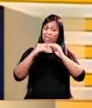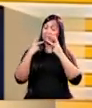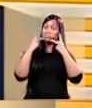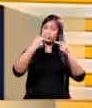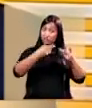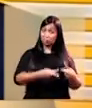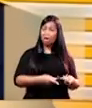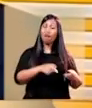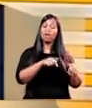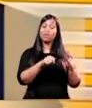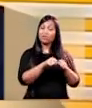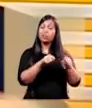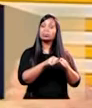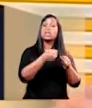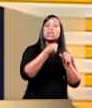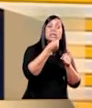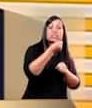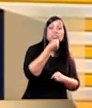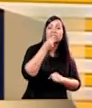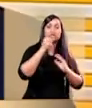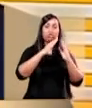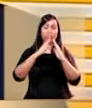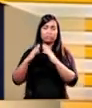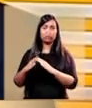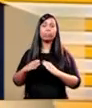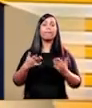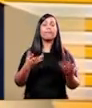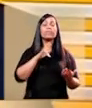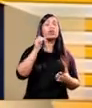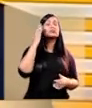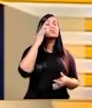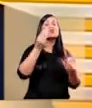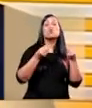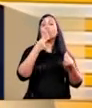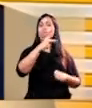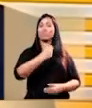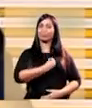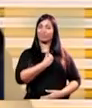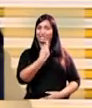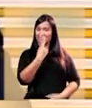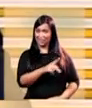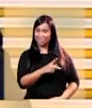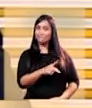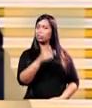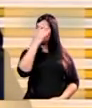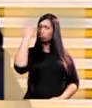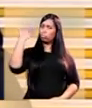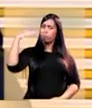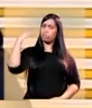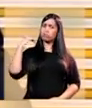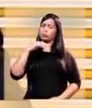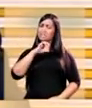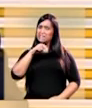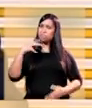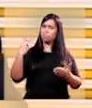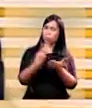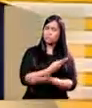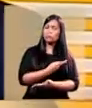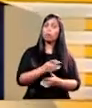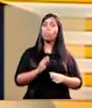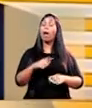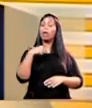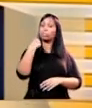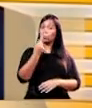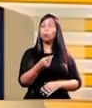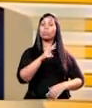daquela pessoa, vão fazer entrevistas com vizinhos, vai se levantar a ficha pregressa, ver se aquelas pessoas têm antecedentes criminais ou não.